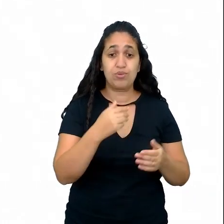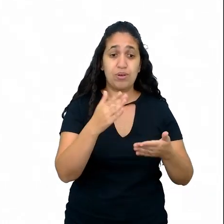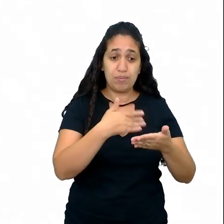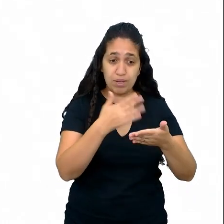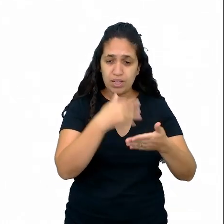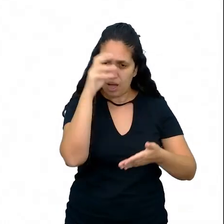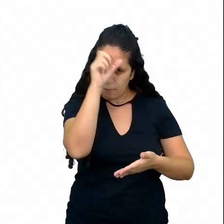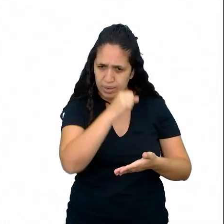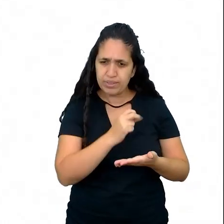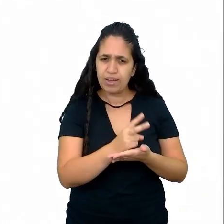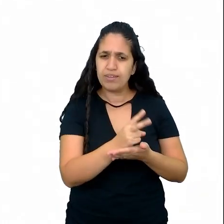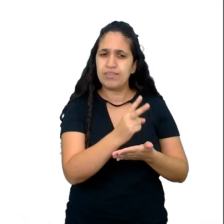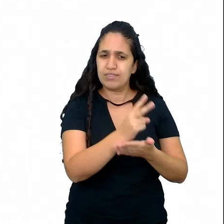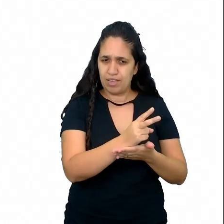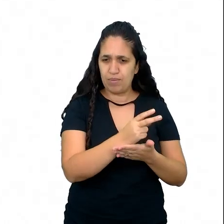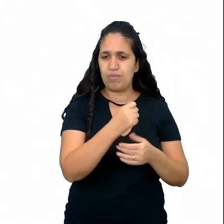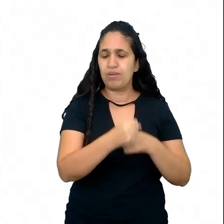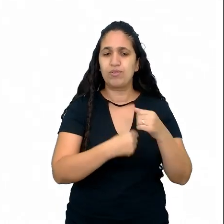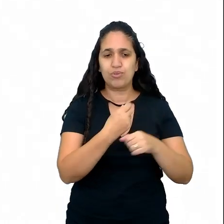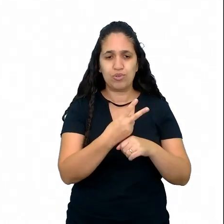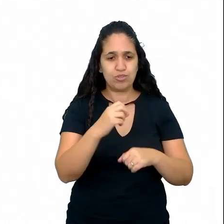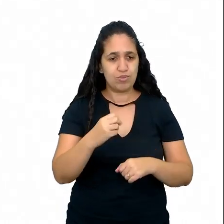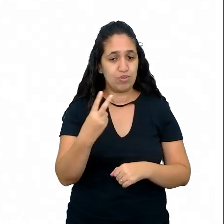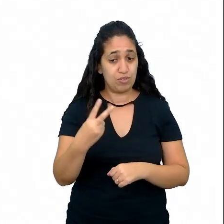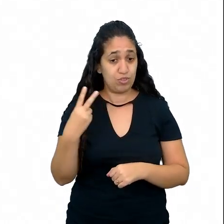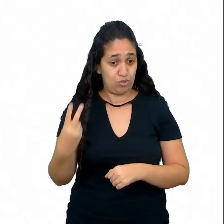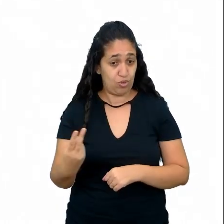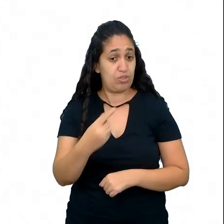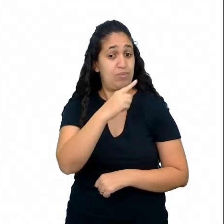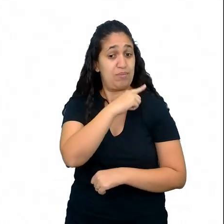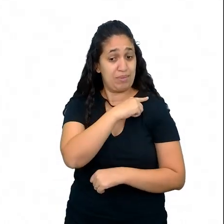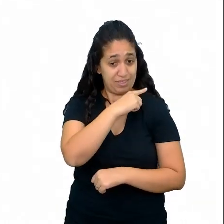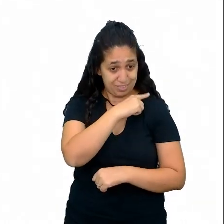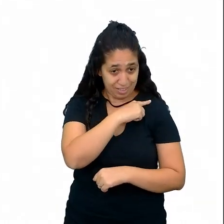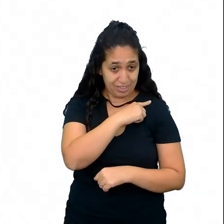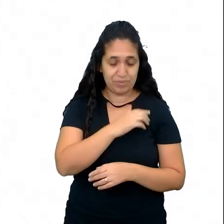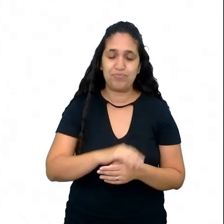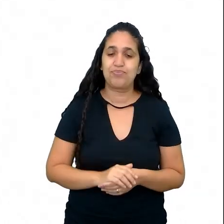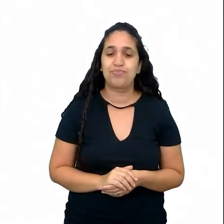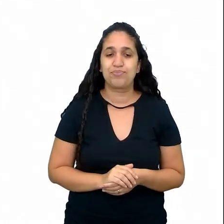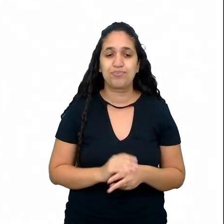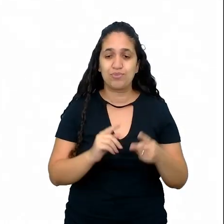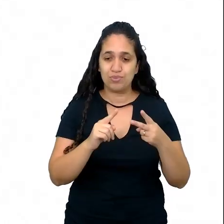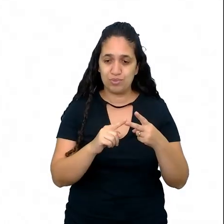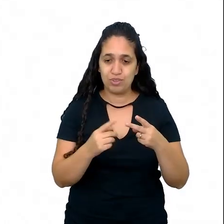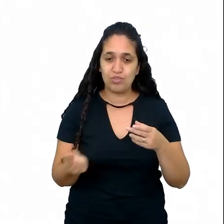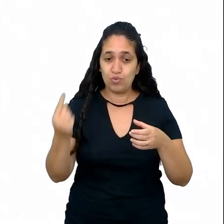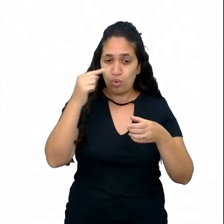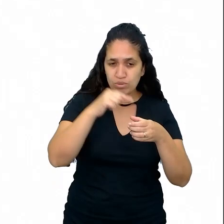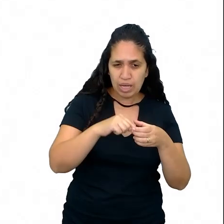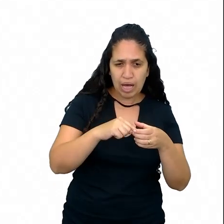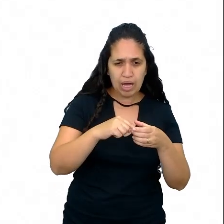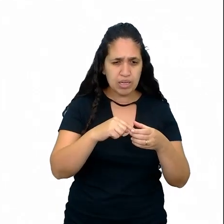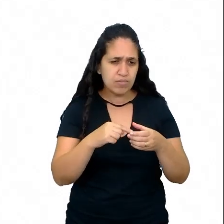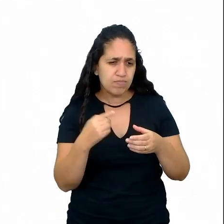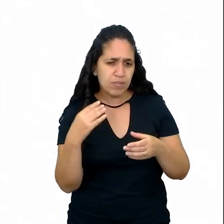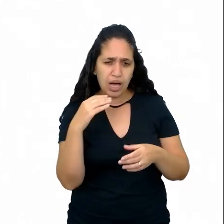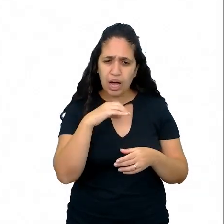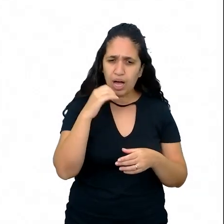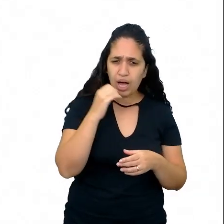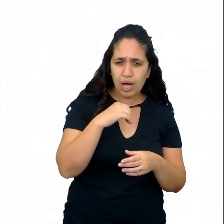da primeira série do ensino médio. Nós vamos retomar brevemente as principais ideias e conceitos estudados na formação de